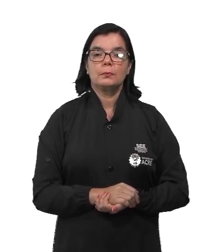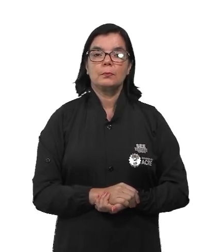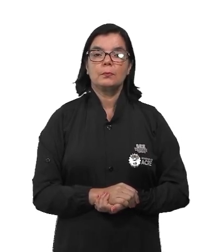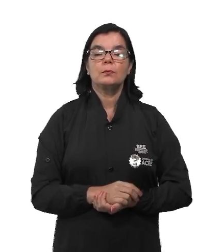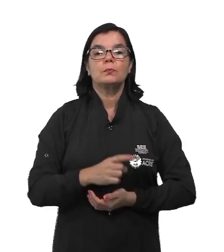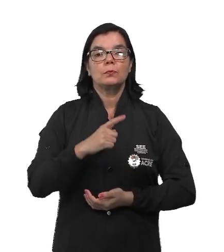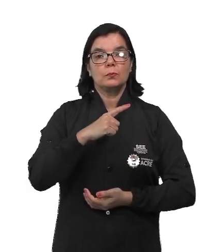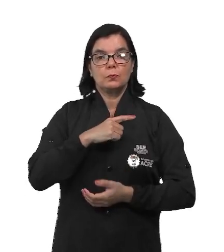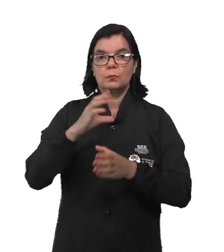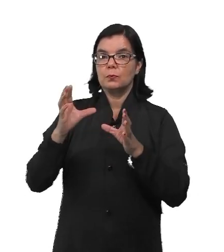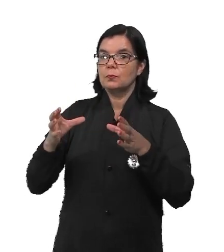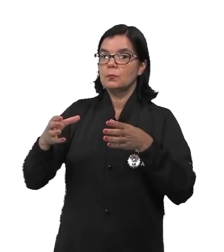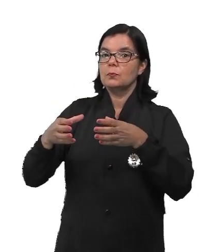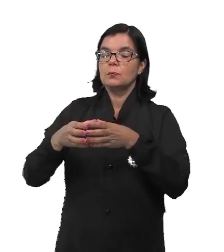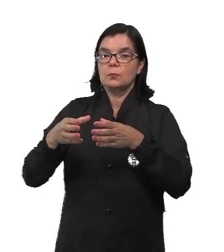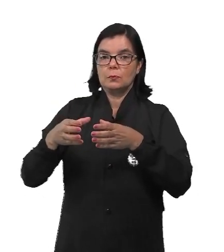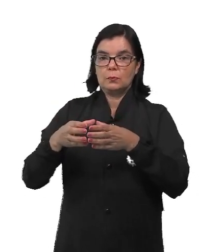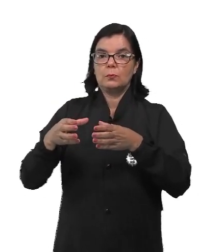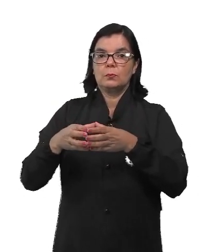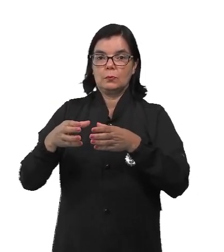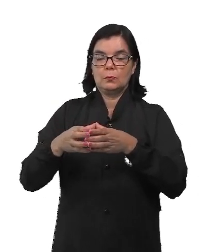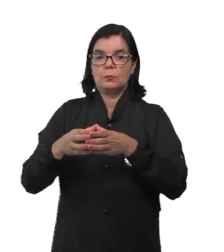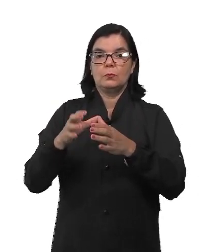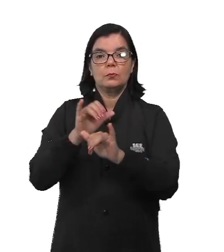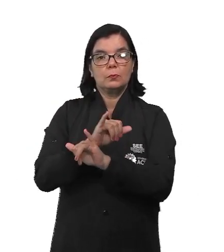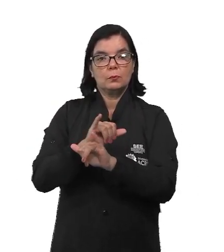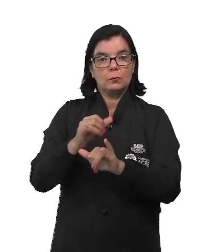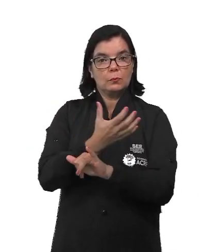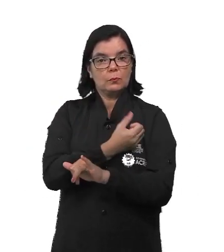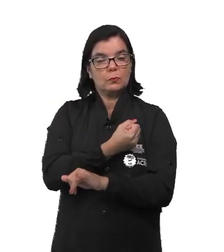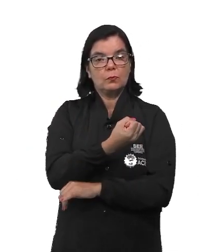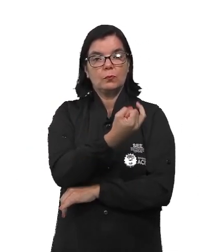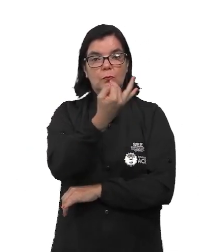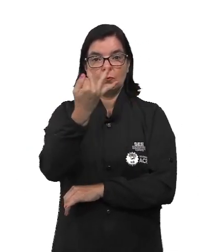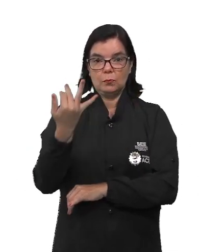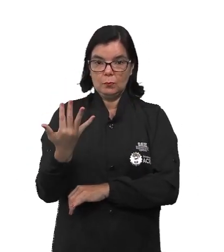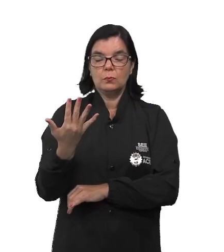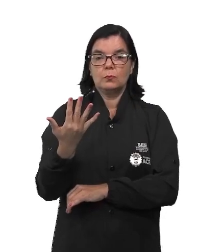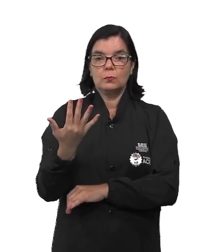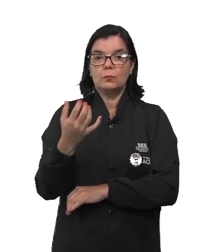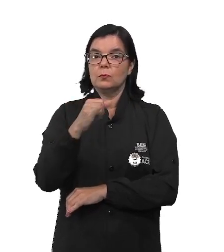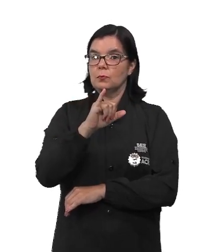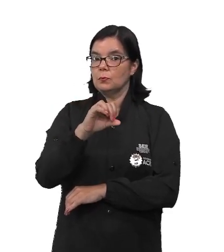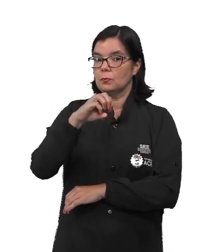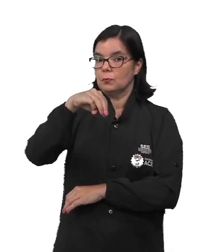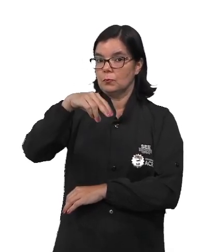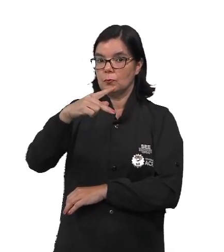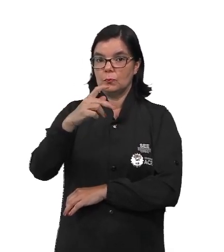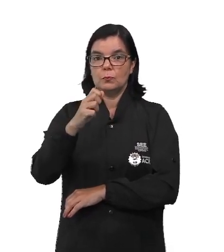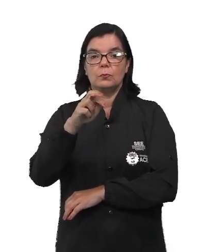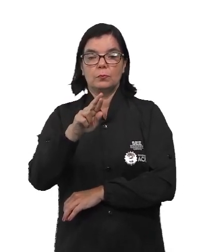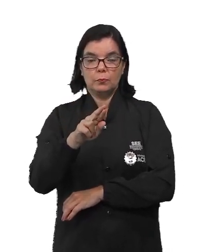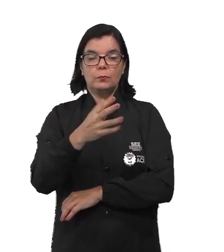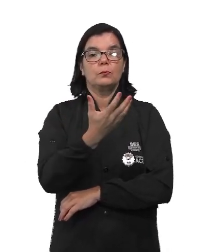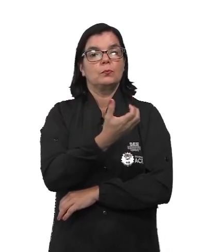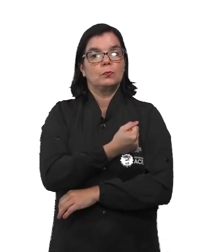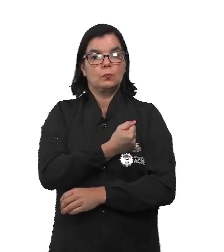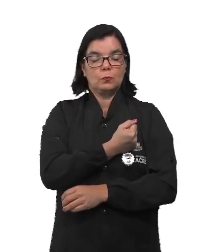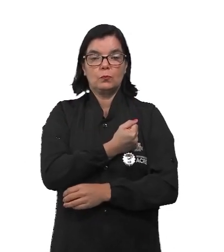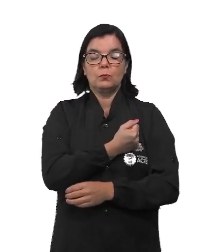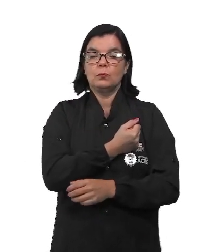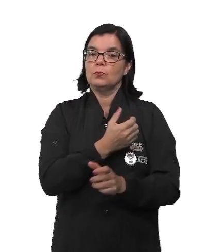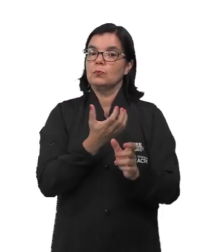Quando nós temos um conjunto de dados que tem uma quantidade ímpares de valores, aquele valor